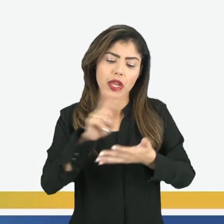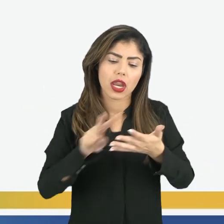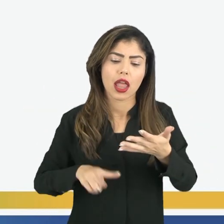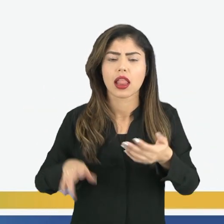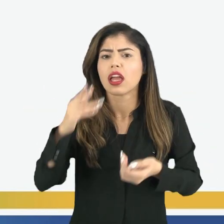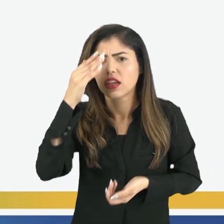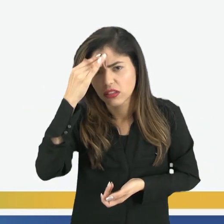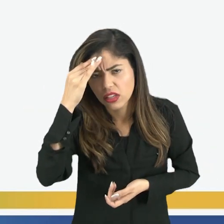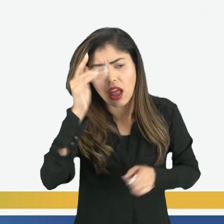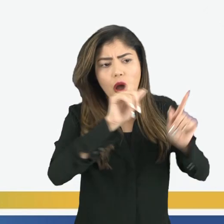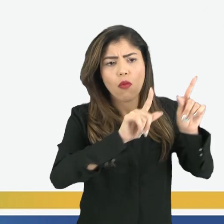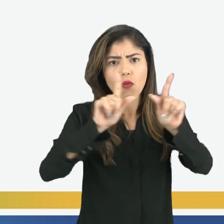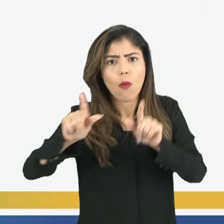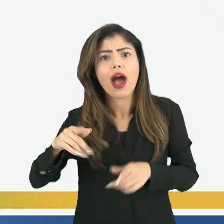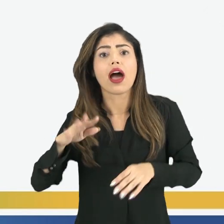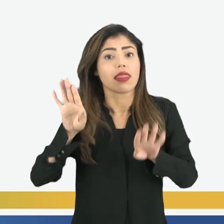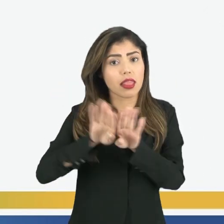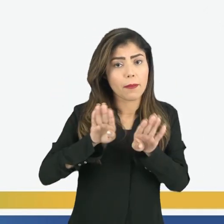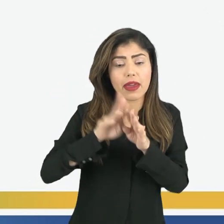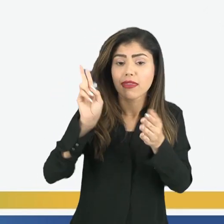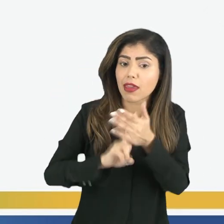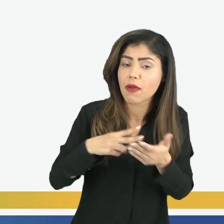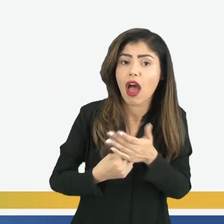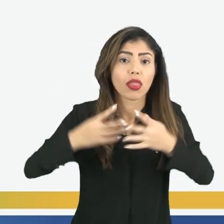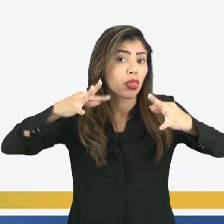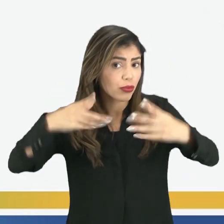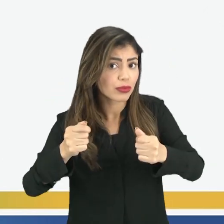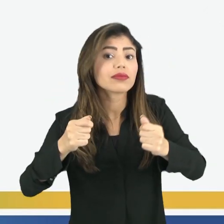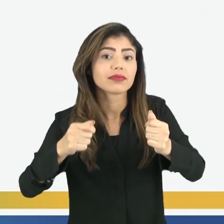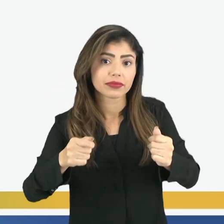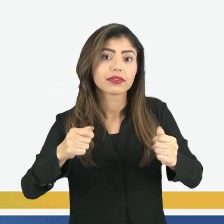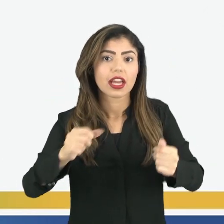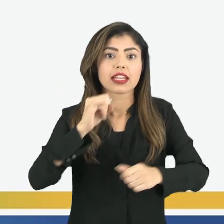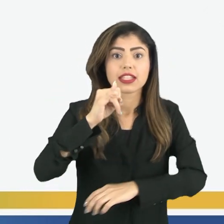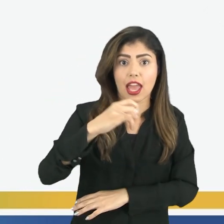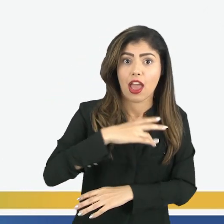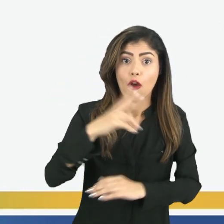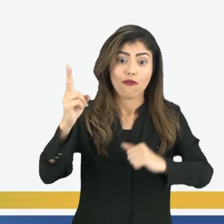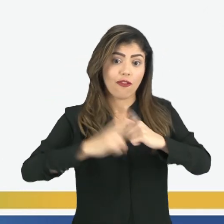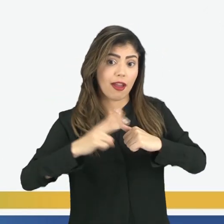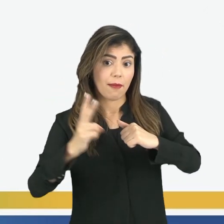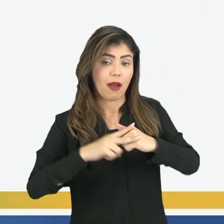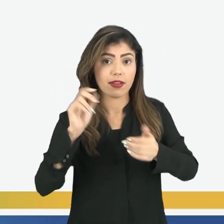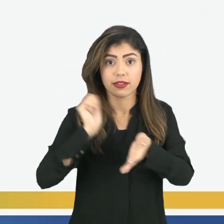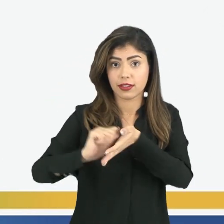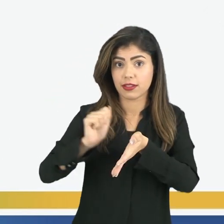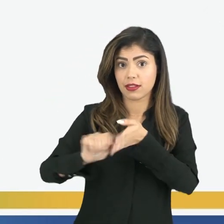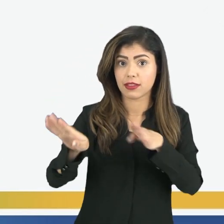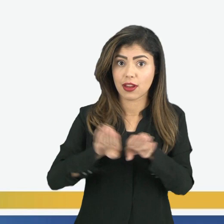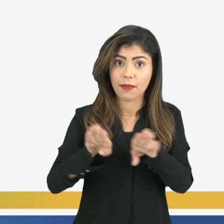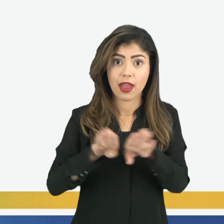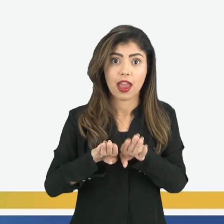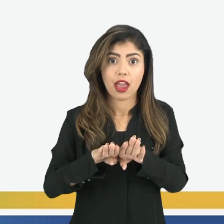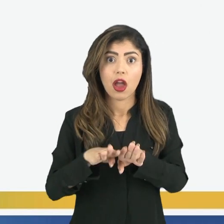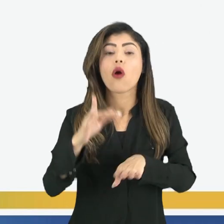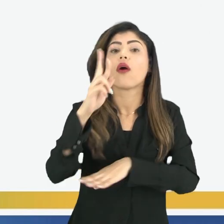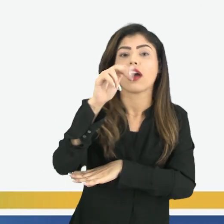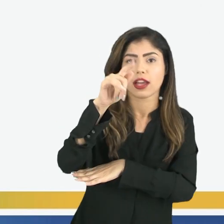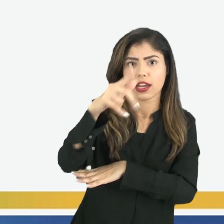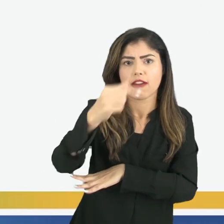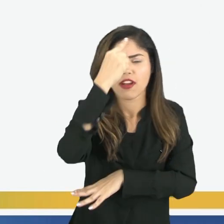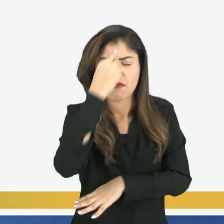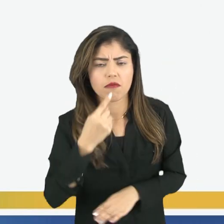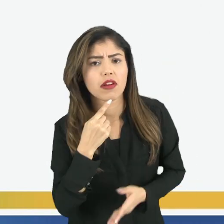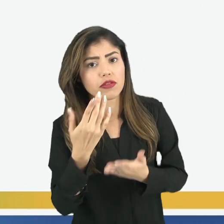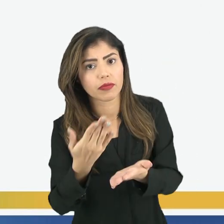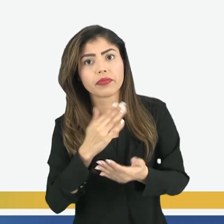compreender quadrinhos, é necessário a gente interpretar todos os elementos, sejam os elementos verbais, a escrita, ou os elementos gráficos, que são as